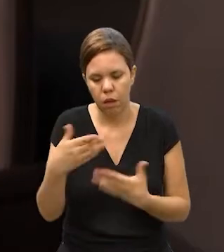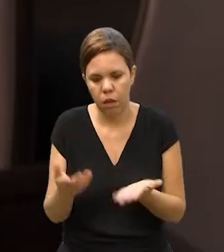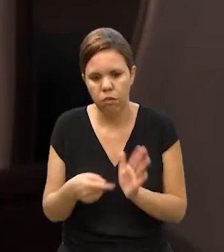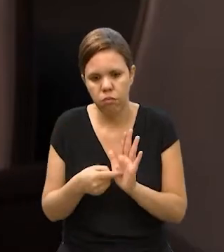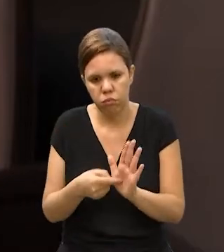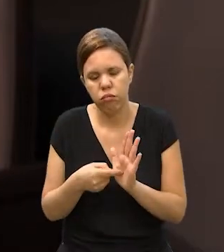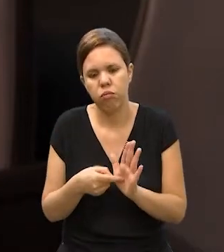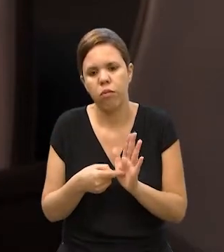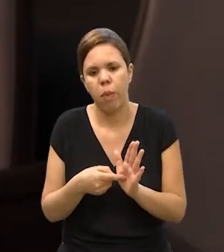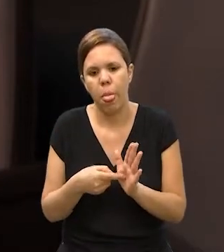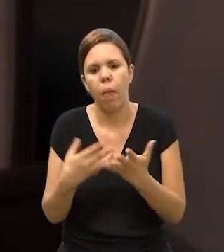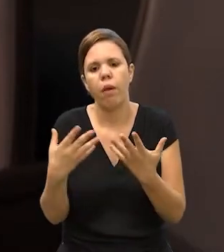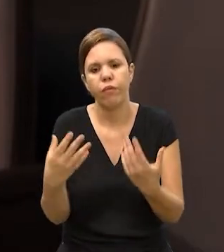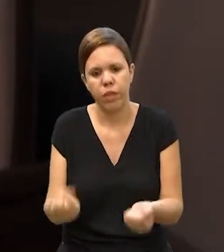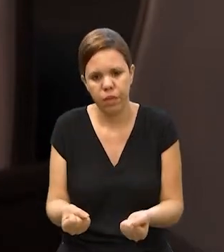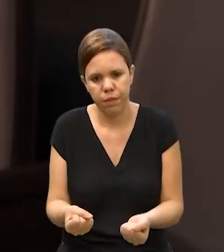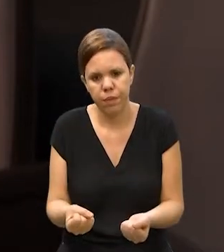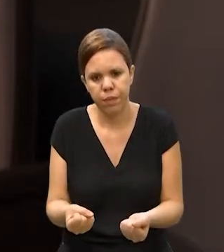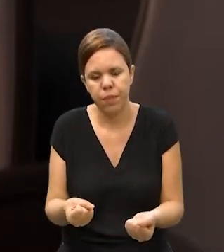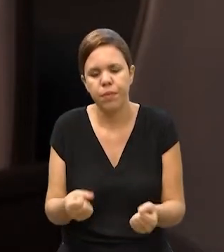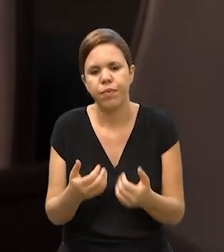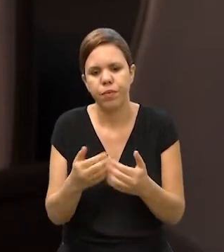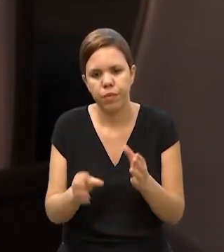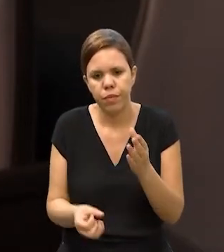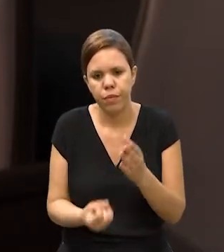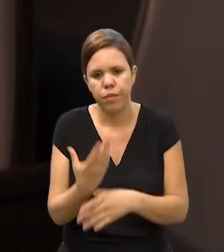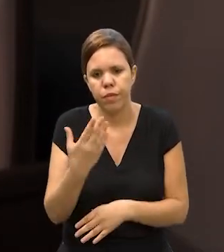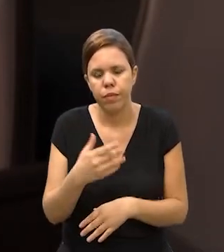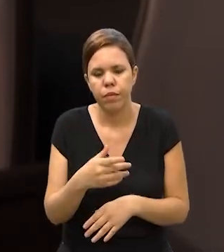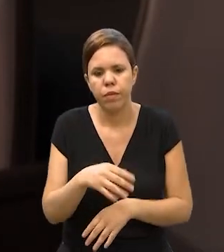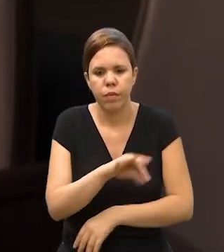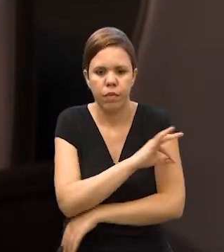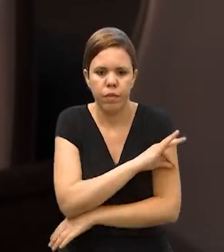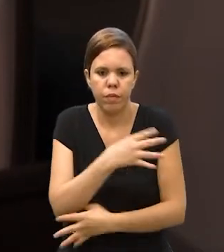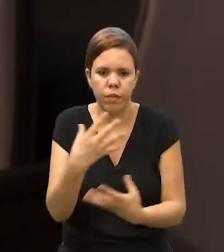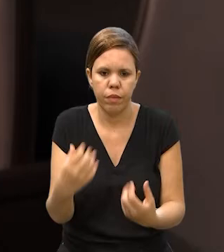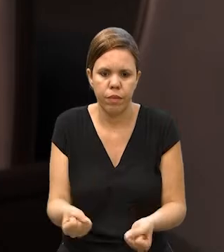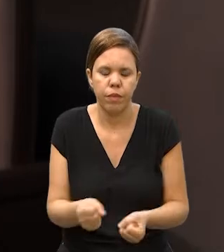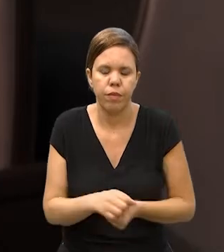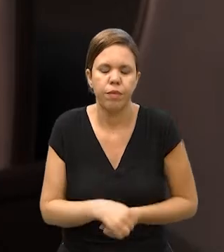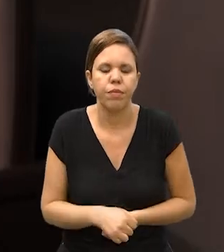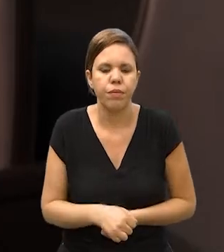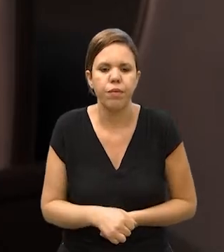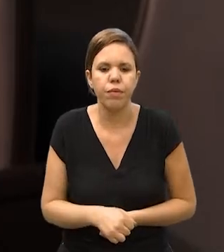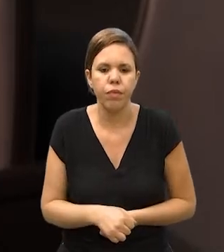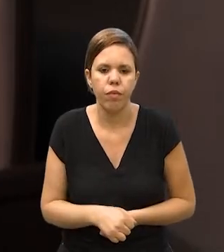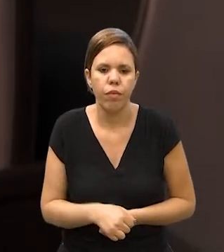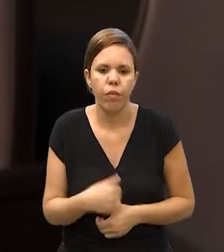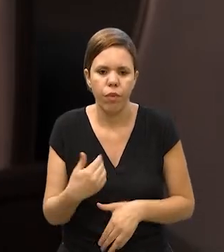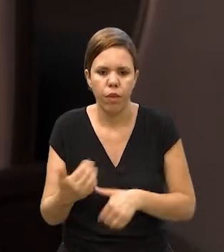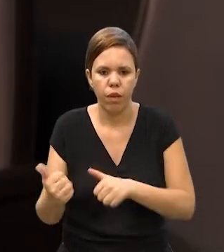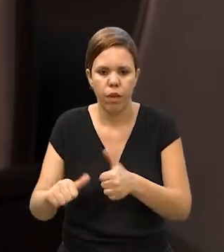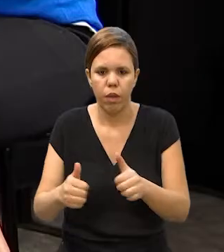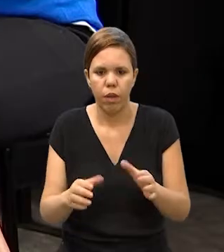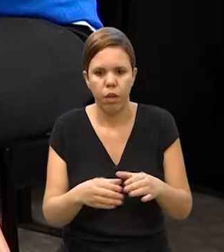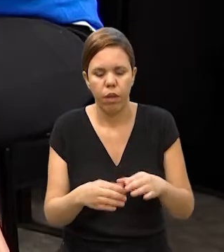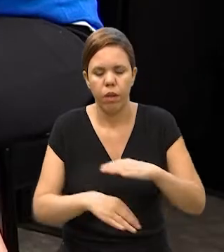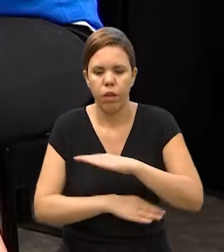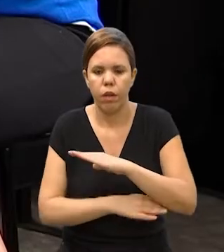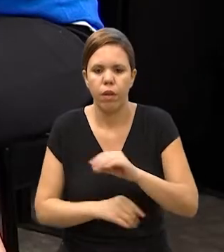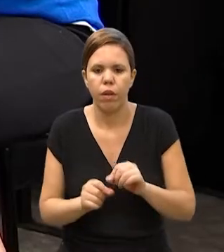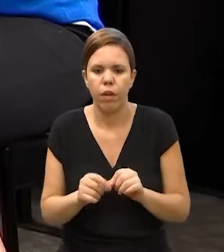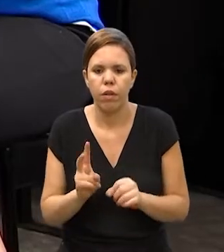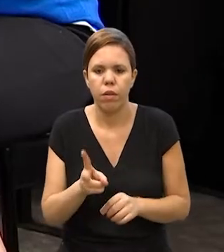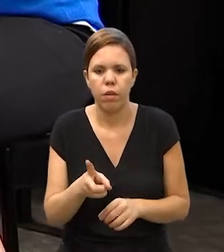né? A ideia foi acatada, foi lançada e o Poder Executivo abraçou, enfim, aí está tramitando o projeto dele na casa. O senhor